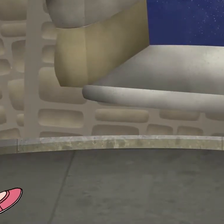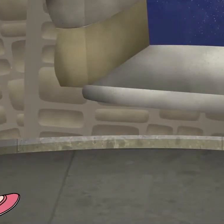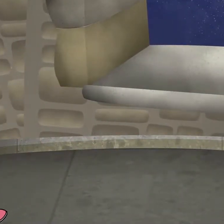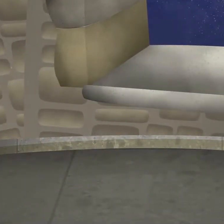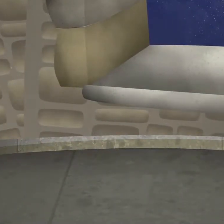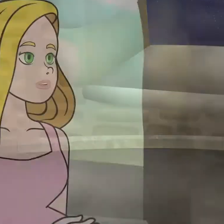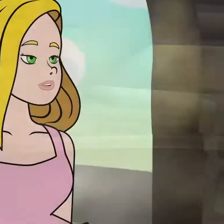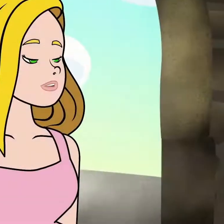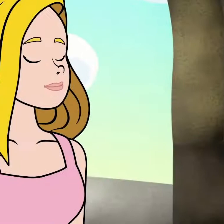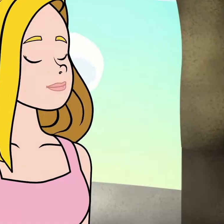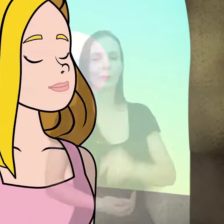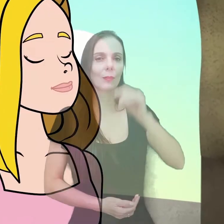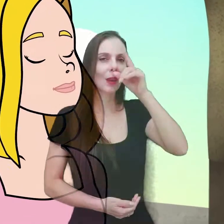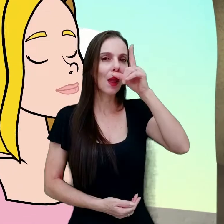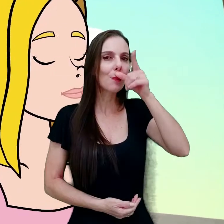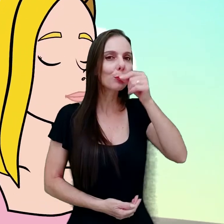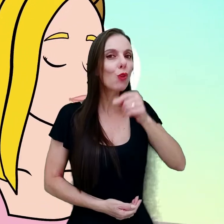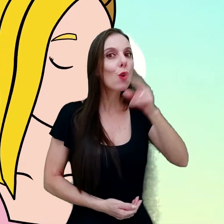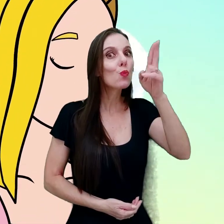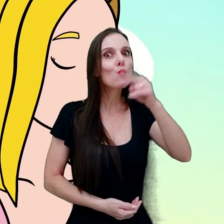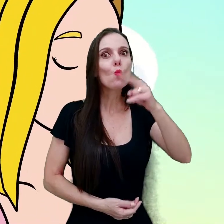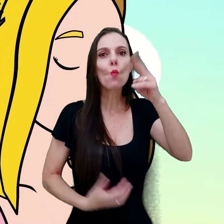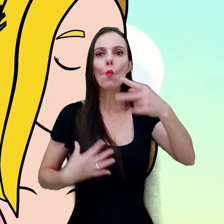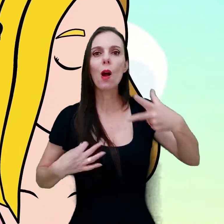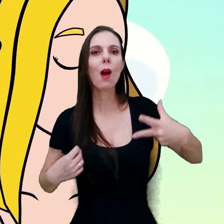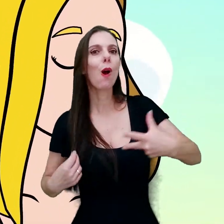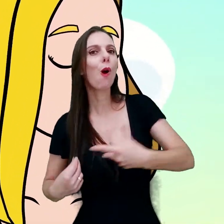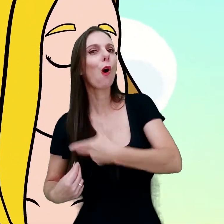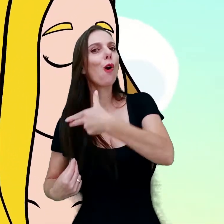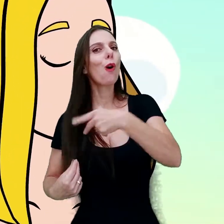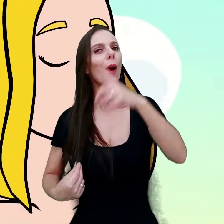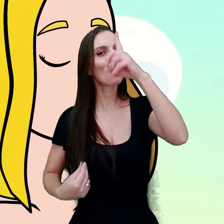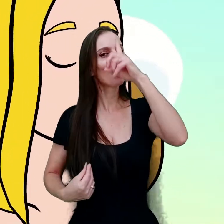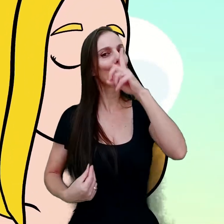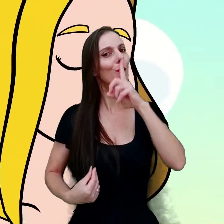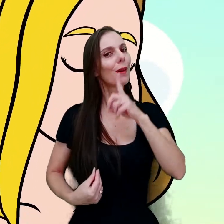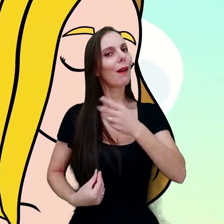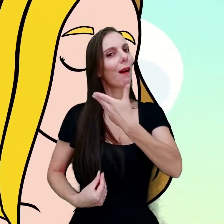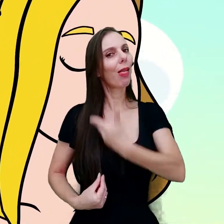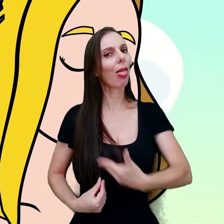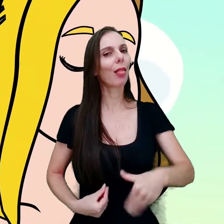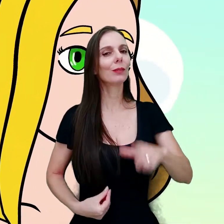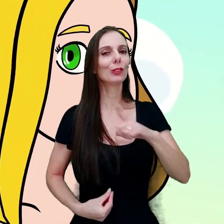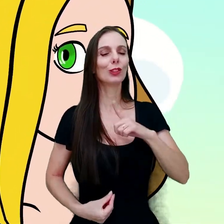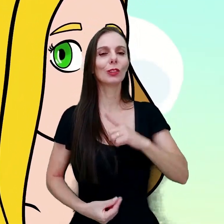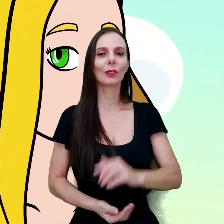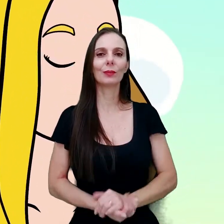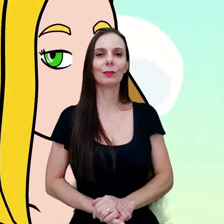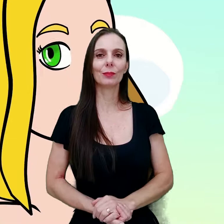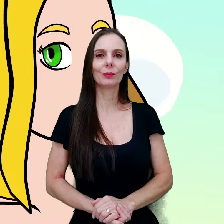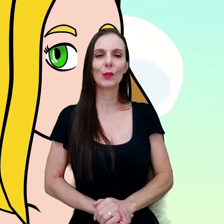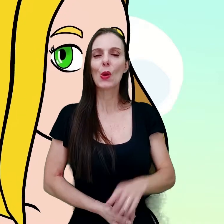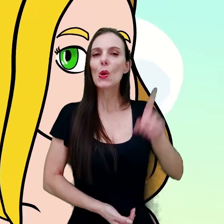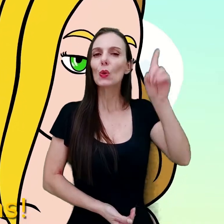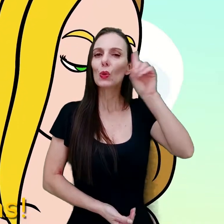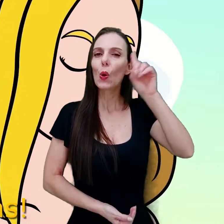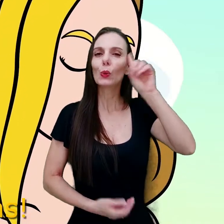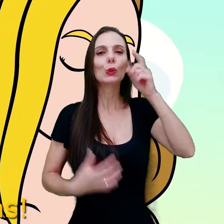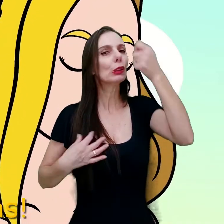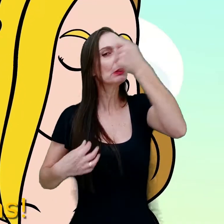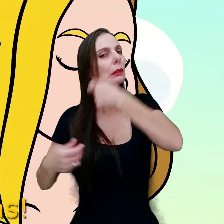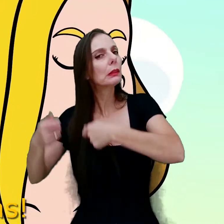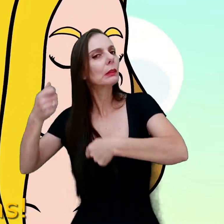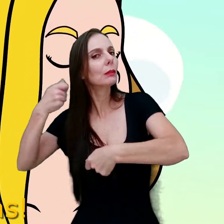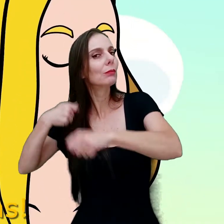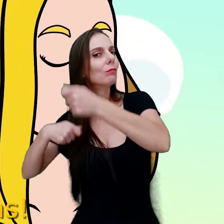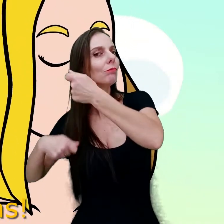torre. A bruxa nunca cortou os cabelos dourados de Rapunzel. Ela escovava o cabelo da